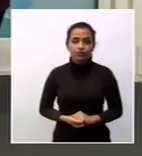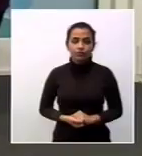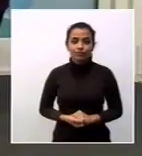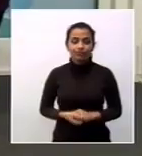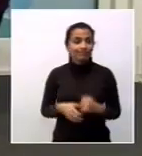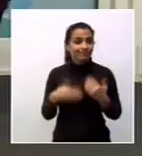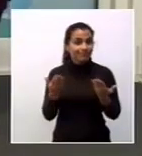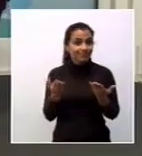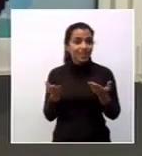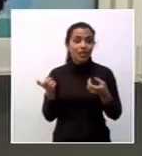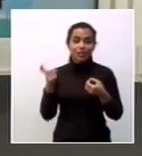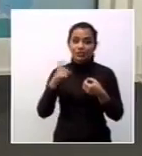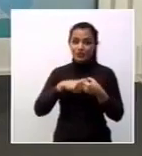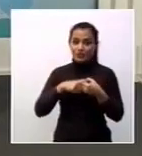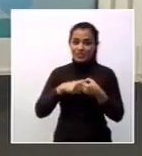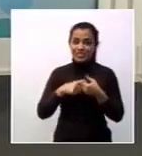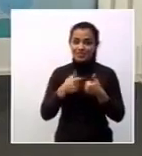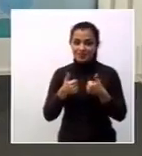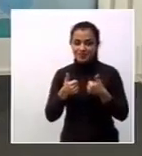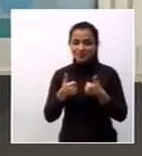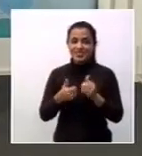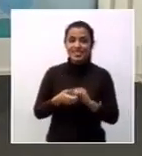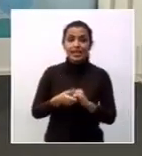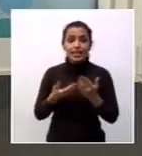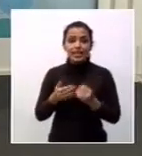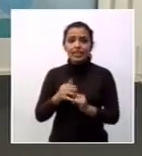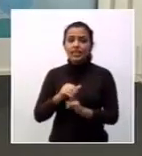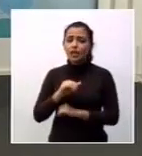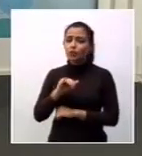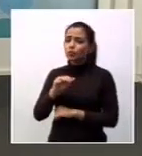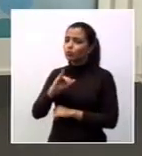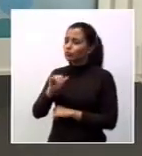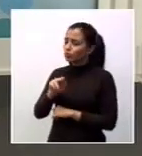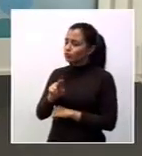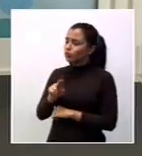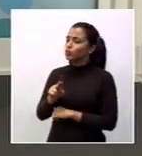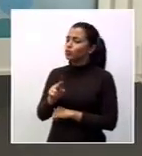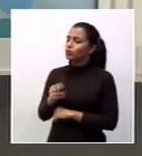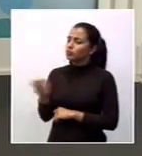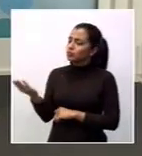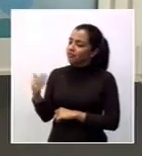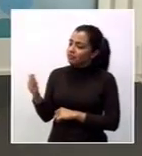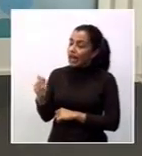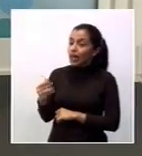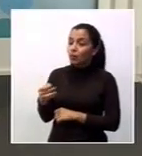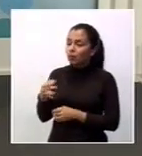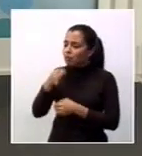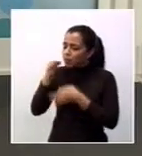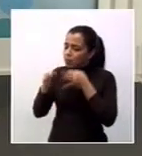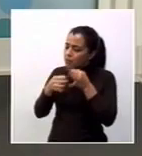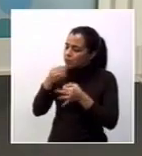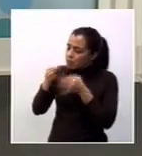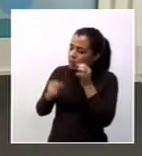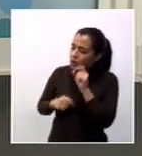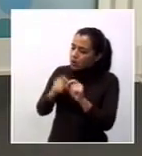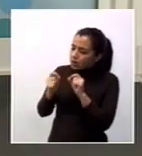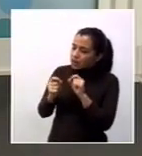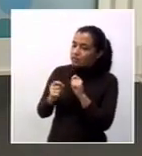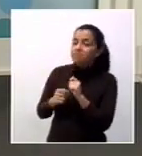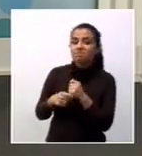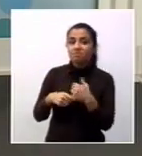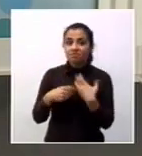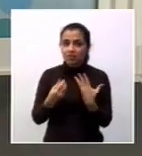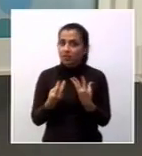Então, voltamos aqui, tá? Então, Ju, conta pra mim o que o pessoal falou aí. Muitos, assim, a maioria